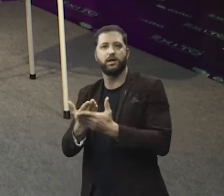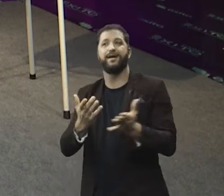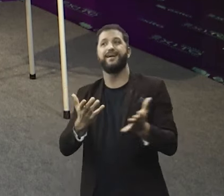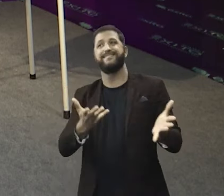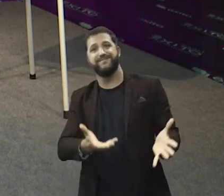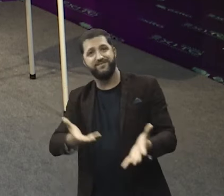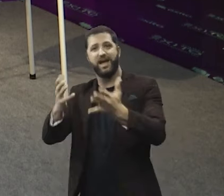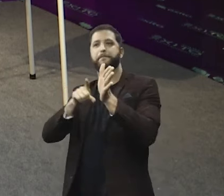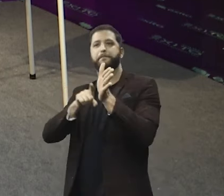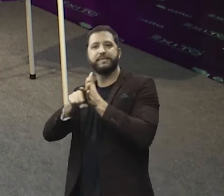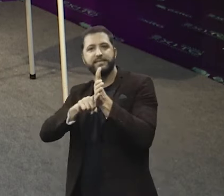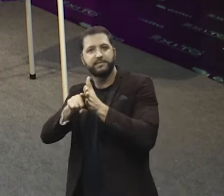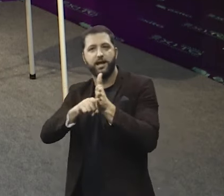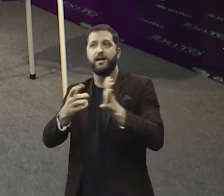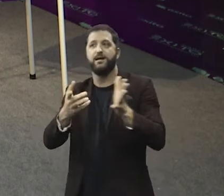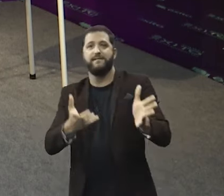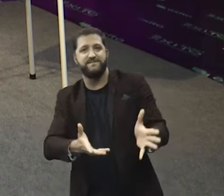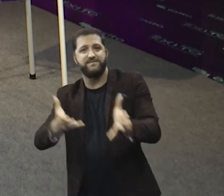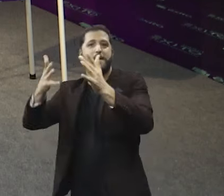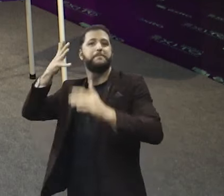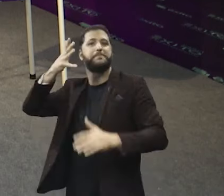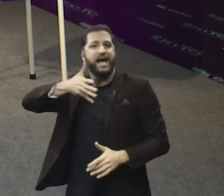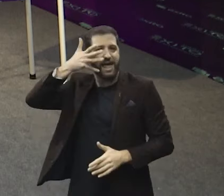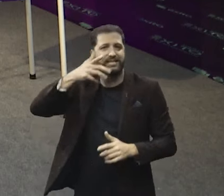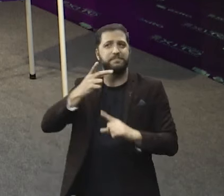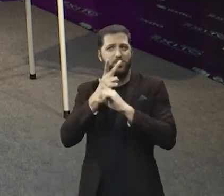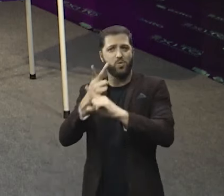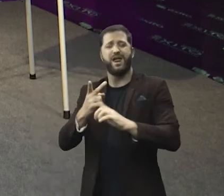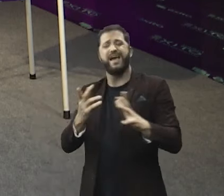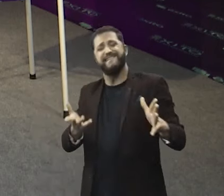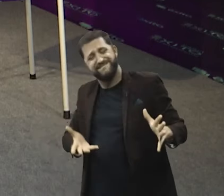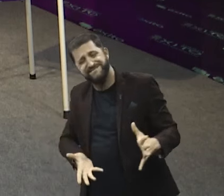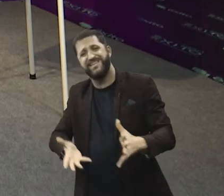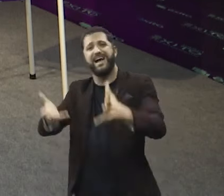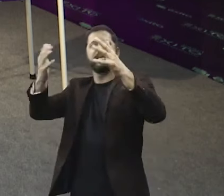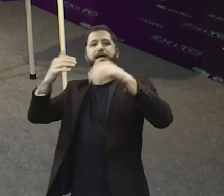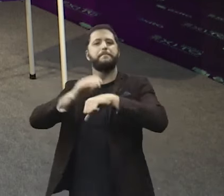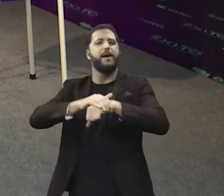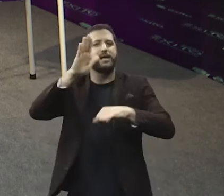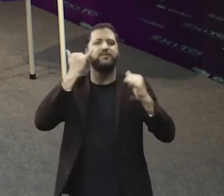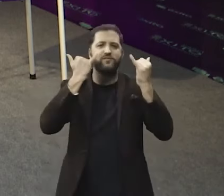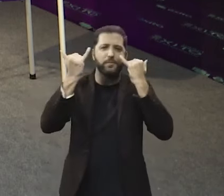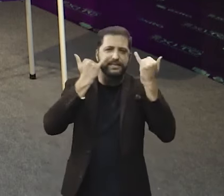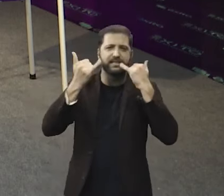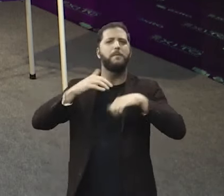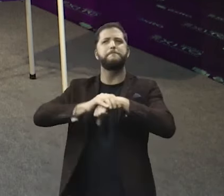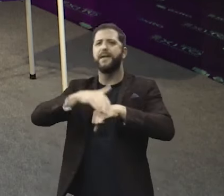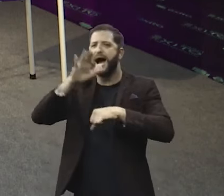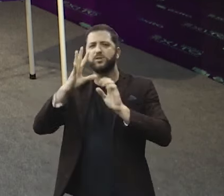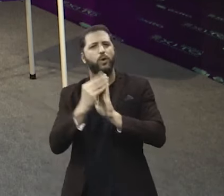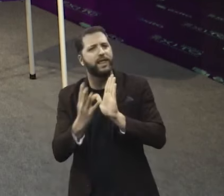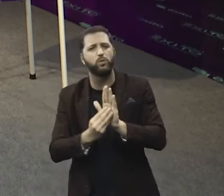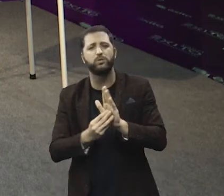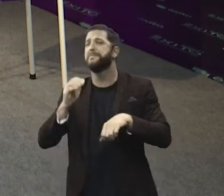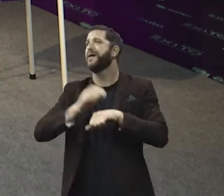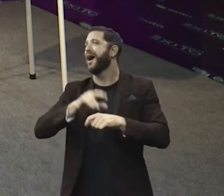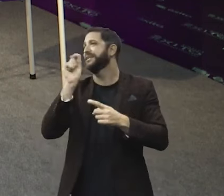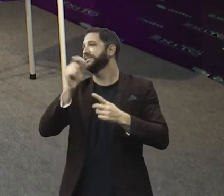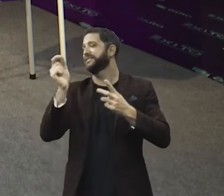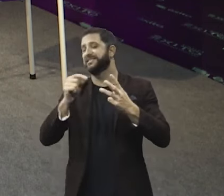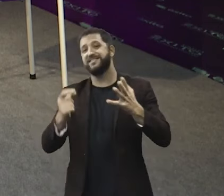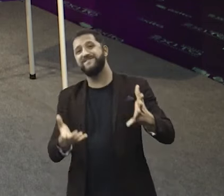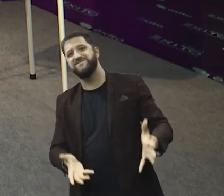que estão aqui vão ter mais palestras vão ter mais informações se compreenda na sua função na